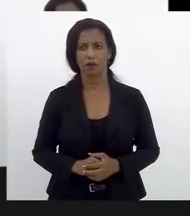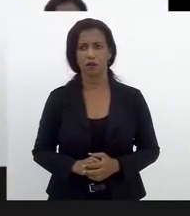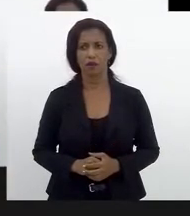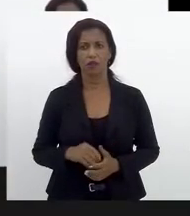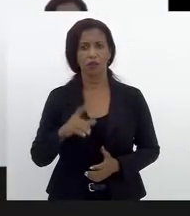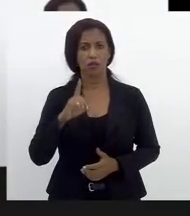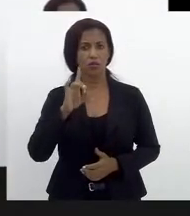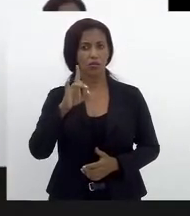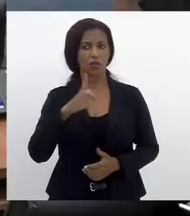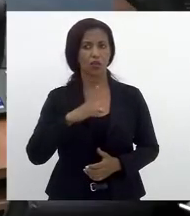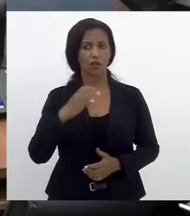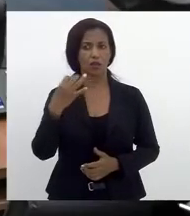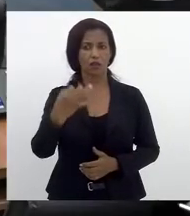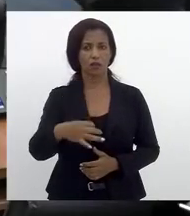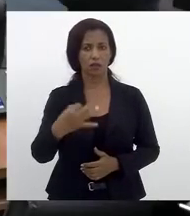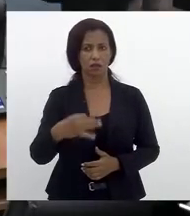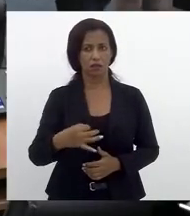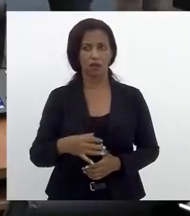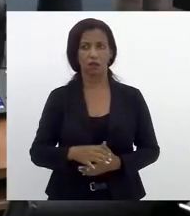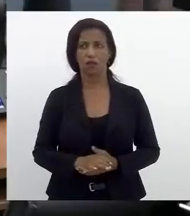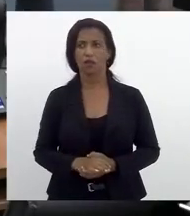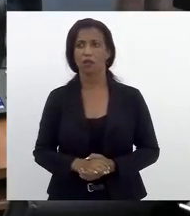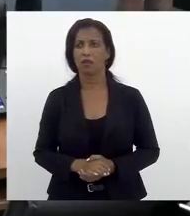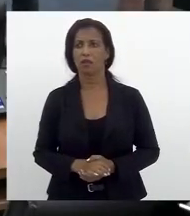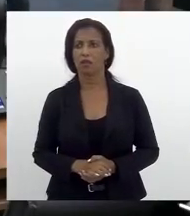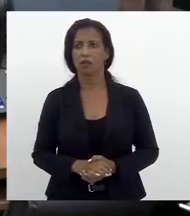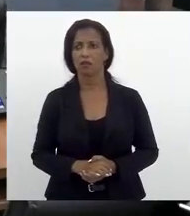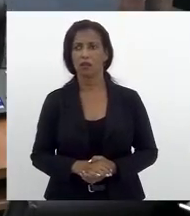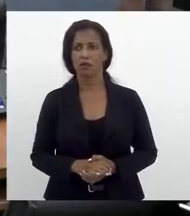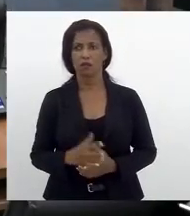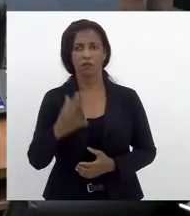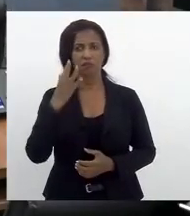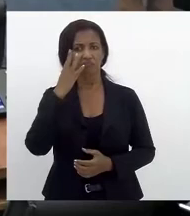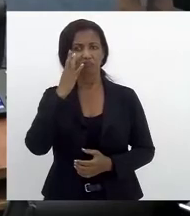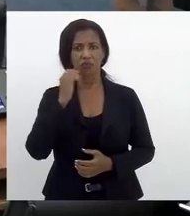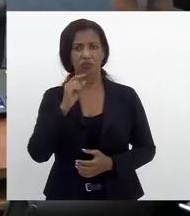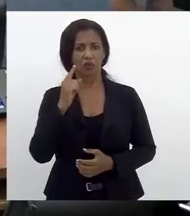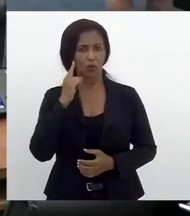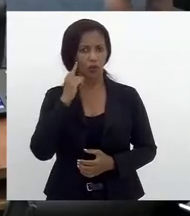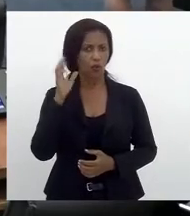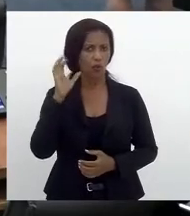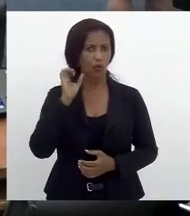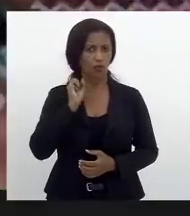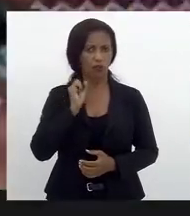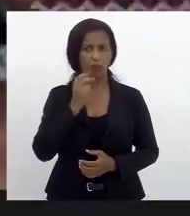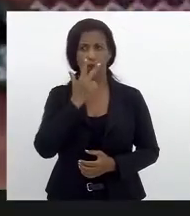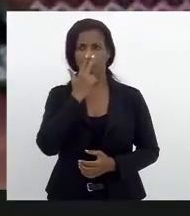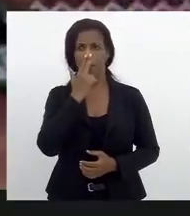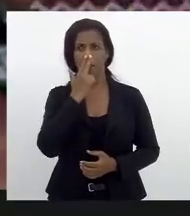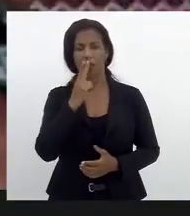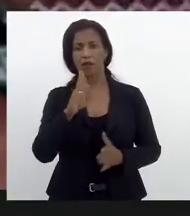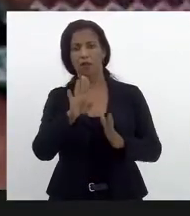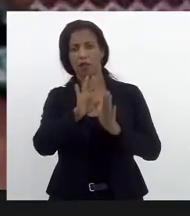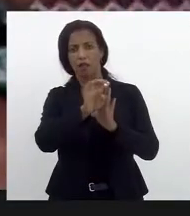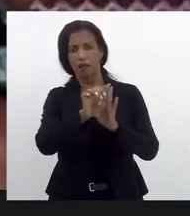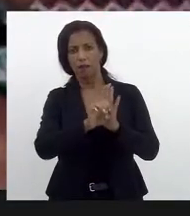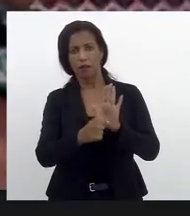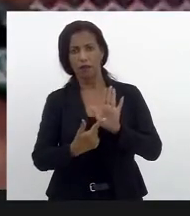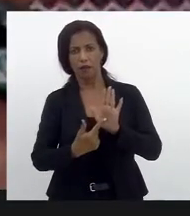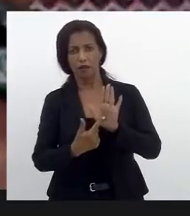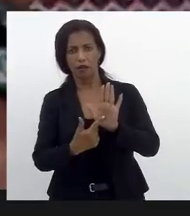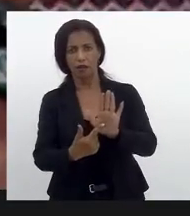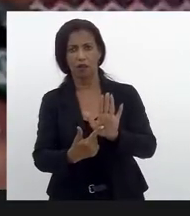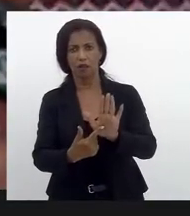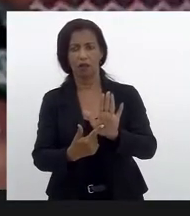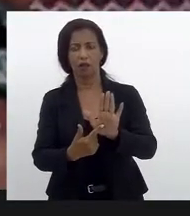ter certeza. Não sei se Vossa Excelência me ouviu. Me parece que foi apresentada